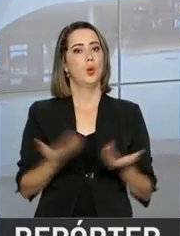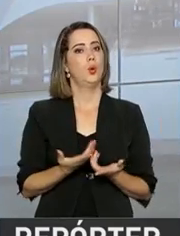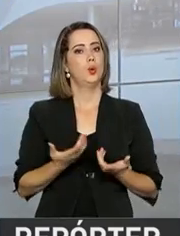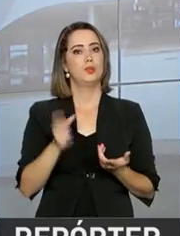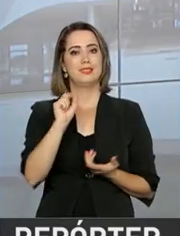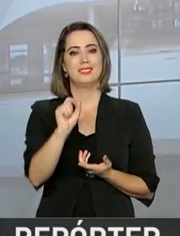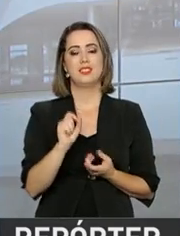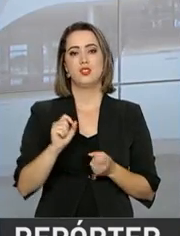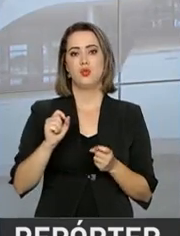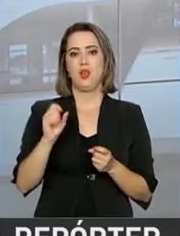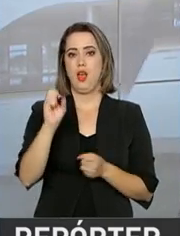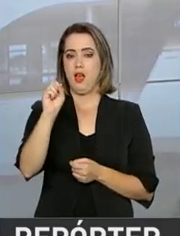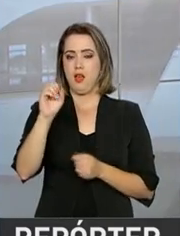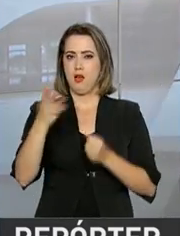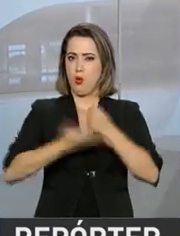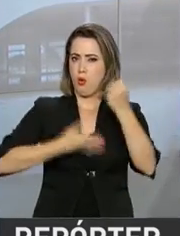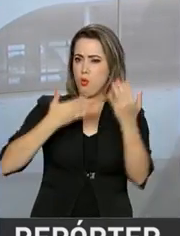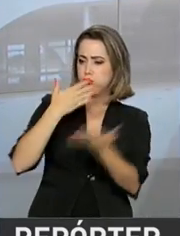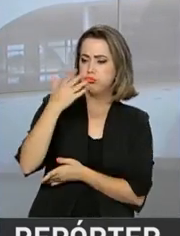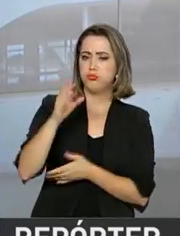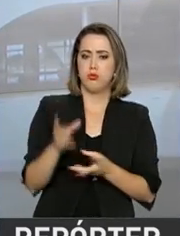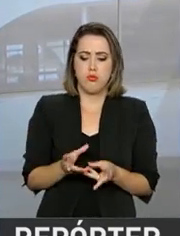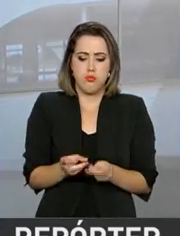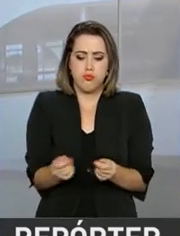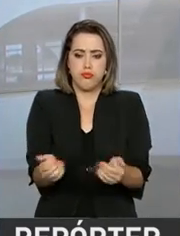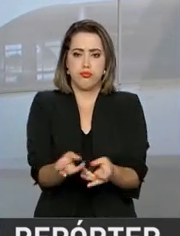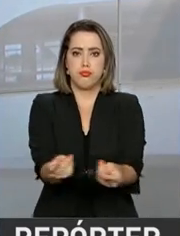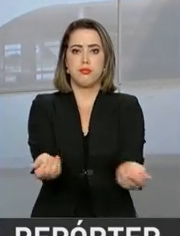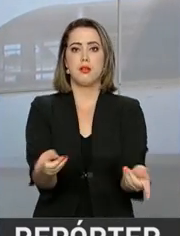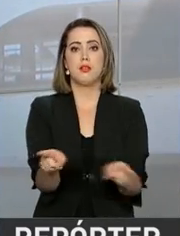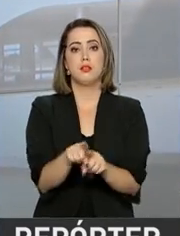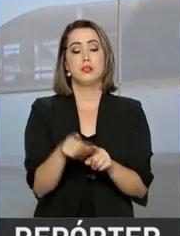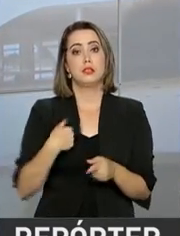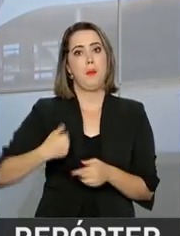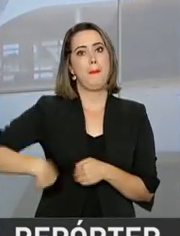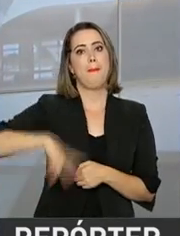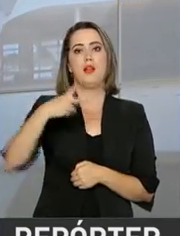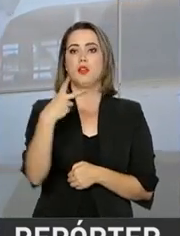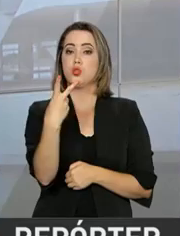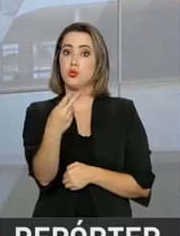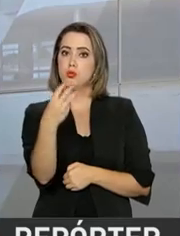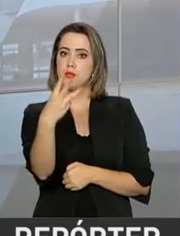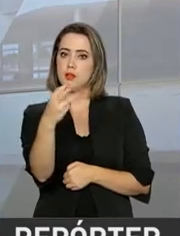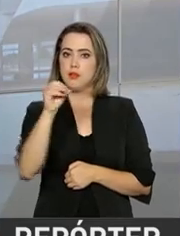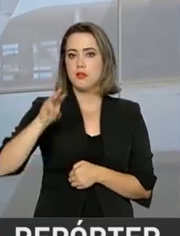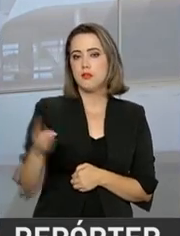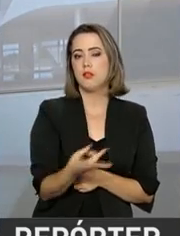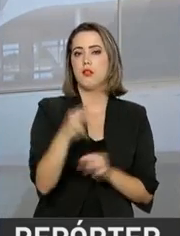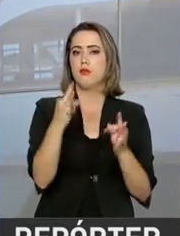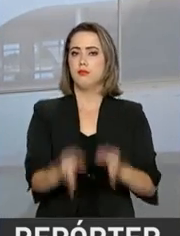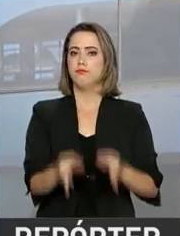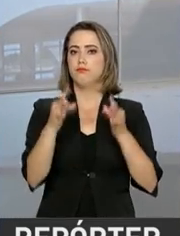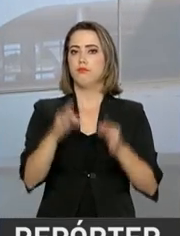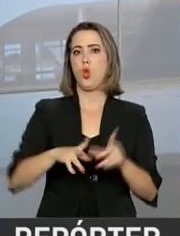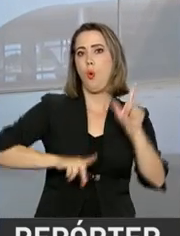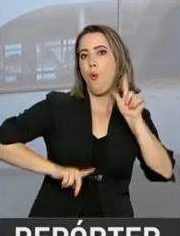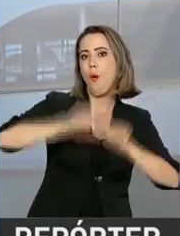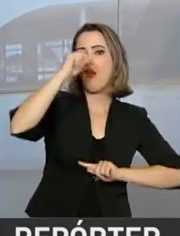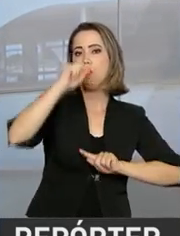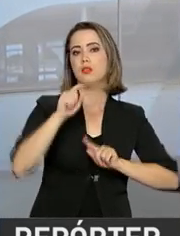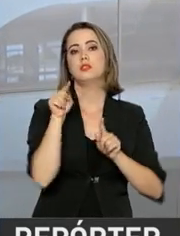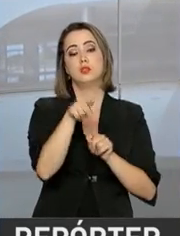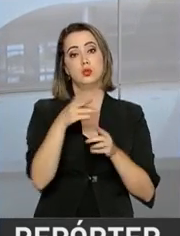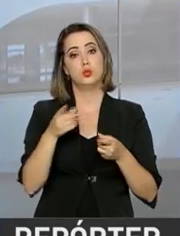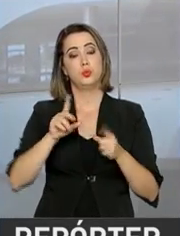de grãos deve chegar a 230 milhões de toneladas, um recorde histórico, de acordo com os números divulgados agora há pouco